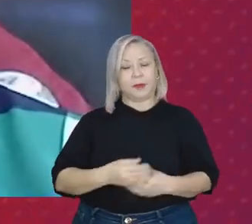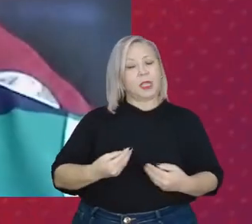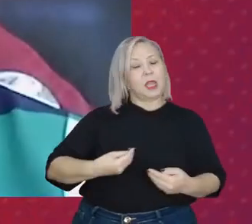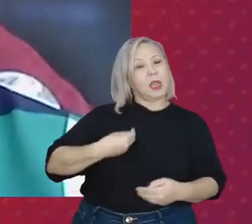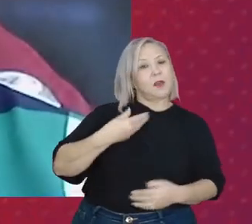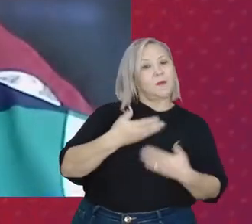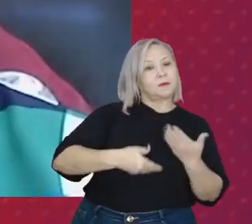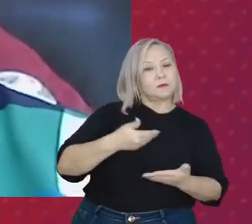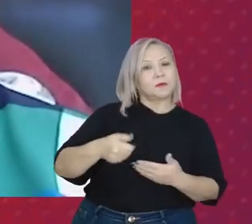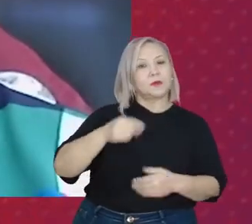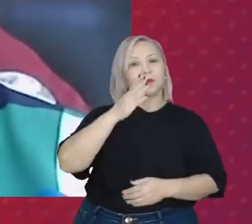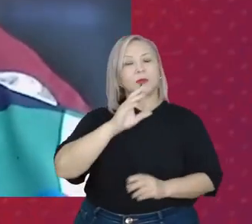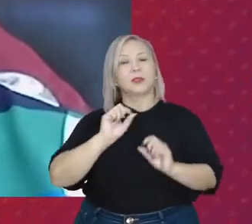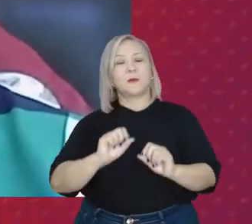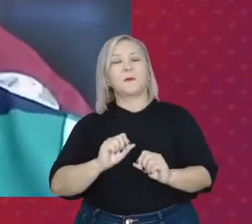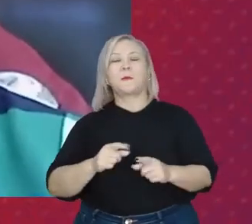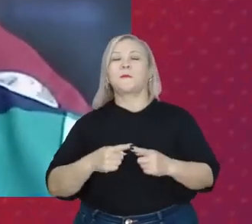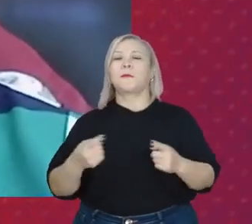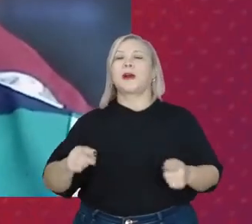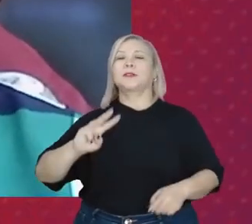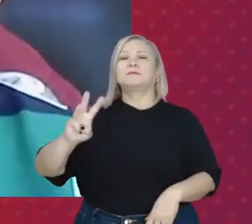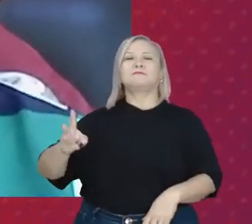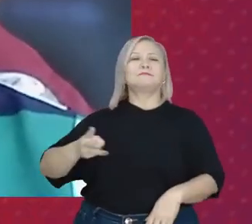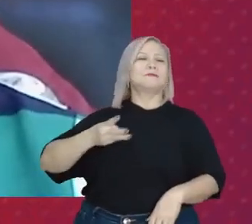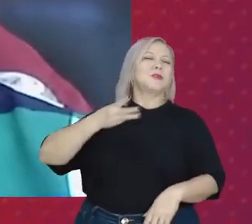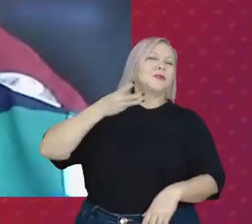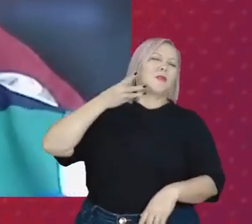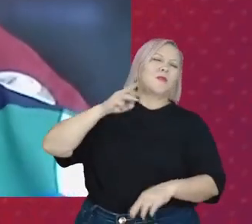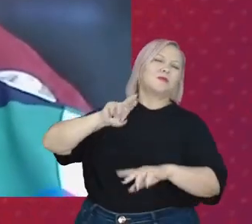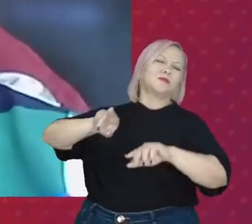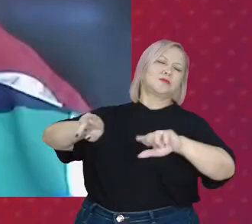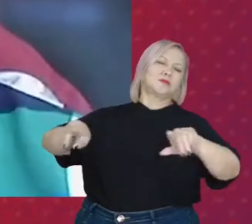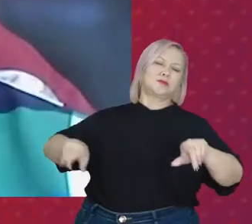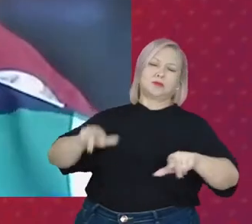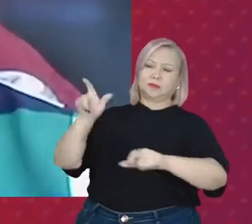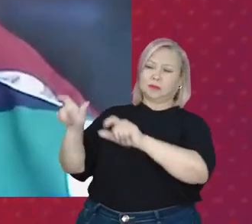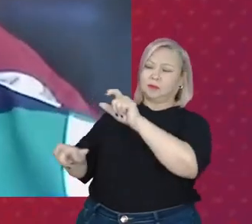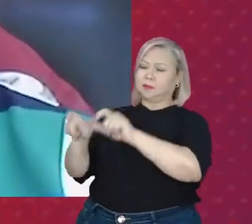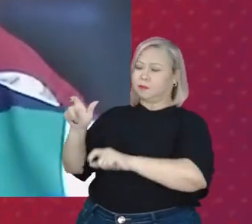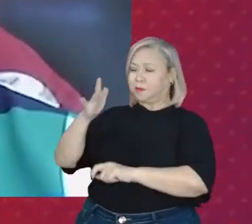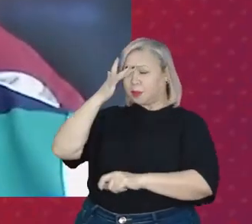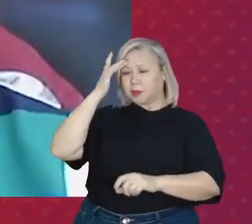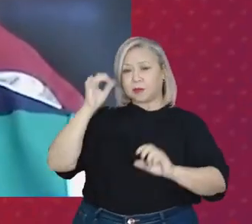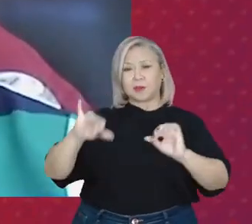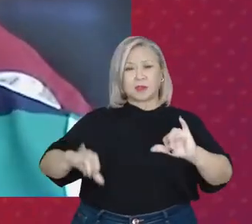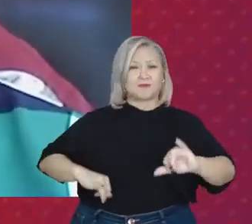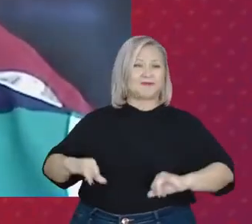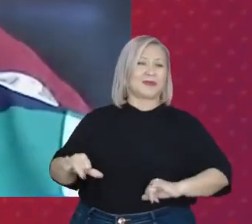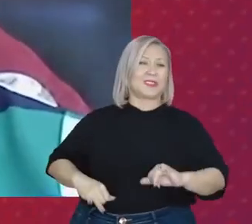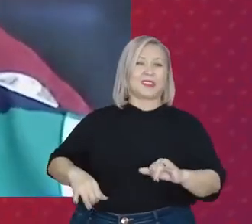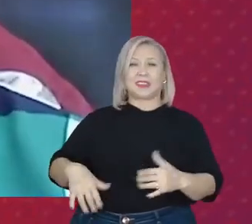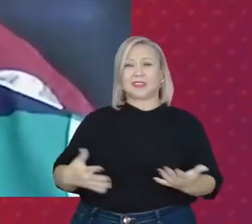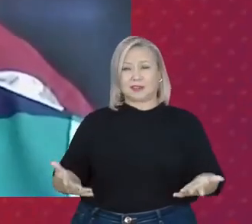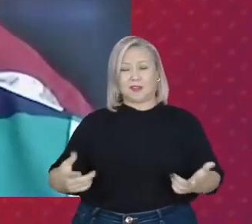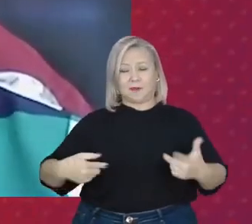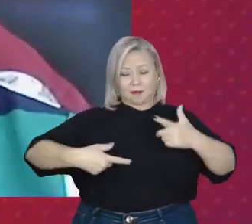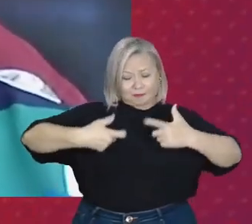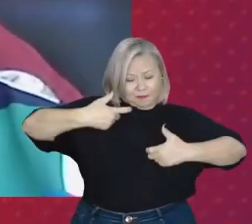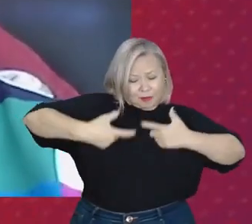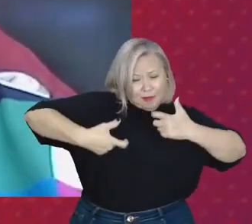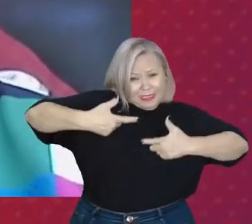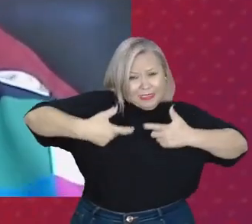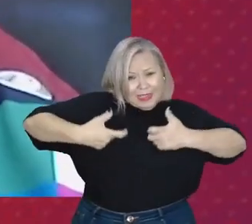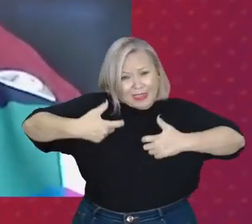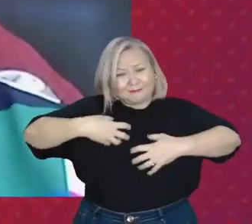dos brasileiros, mas de milhões de pessoas hoje que sofrem com as guerras, isso nos toca,